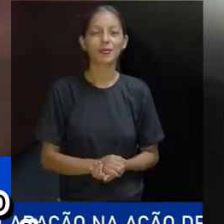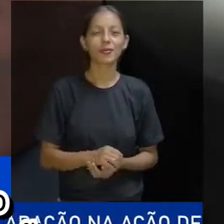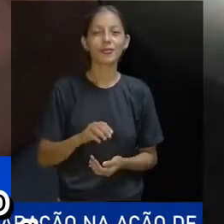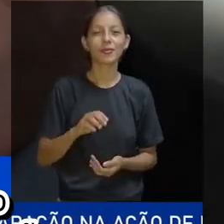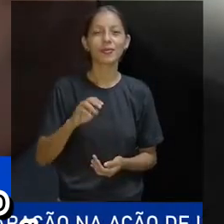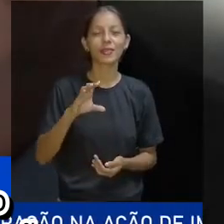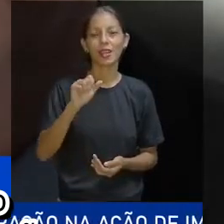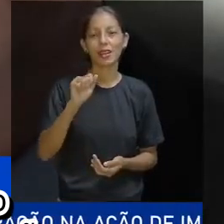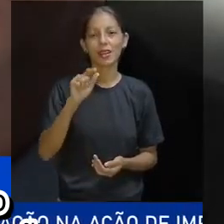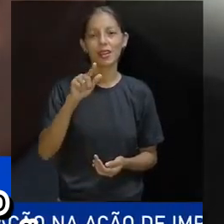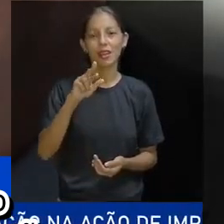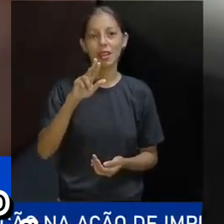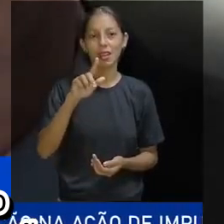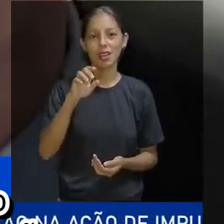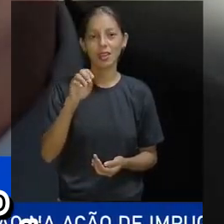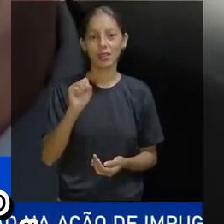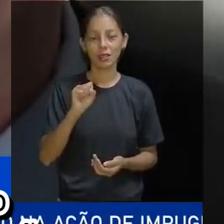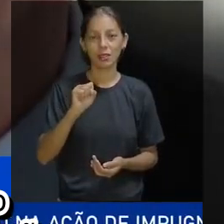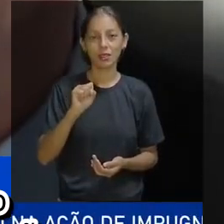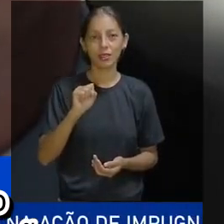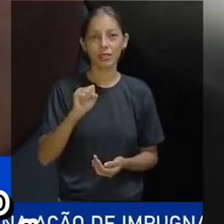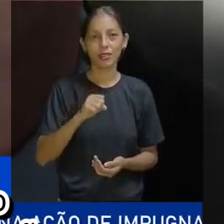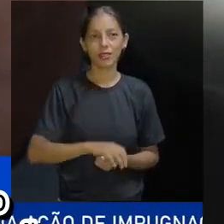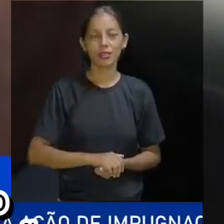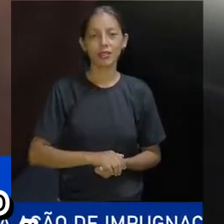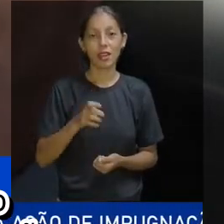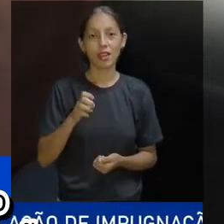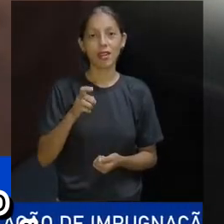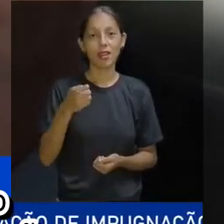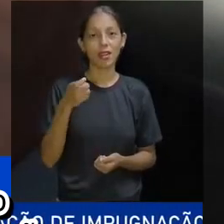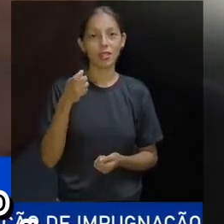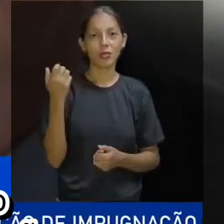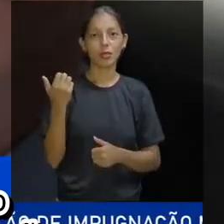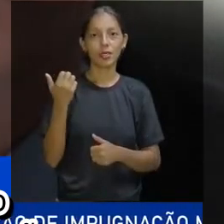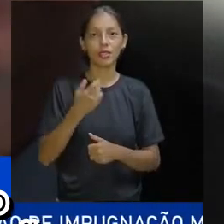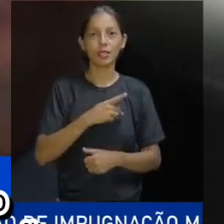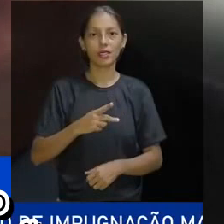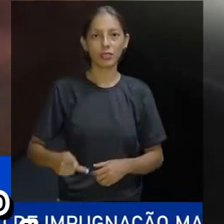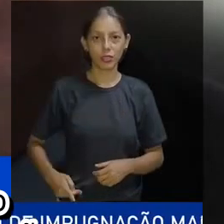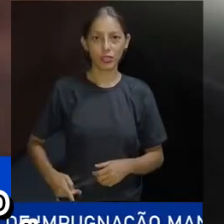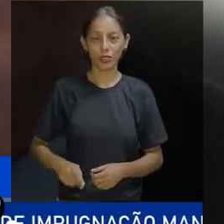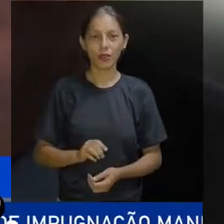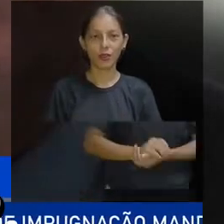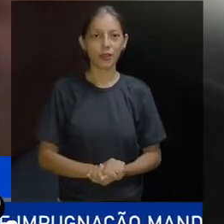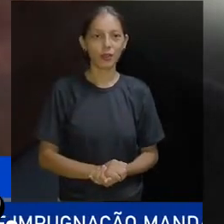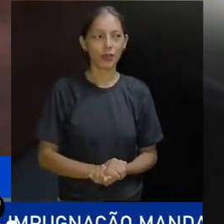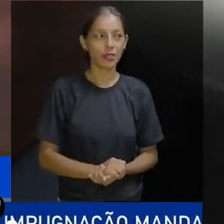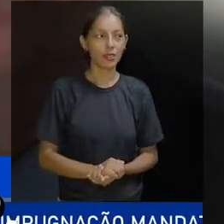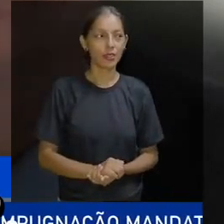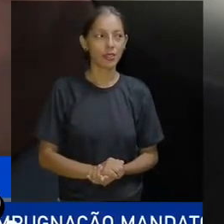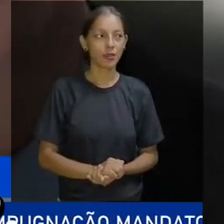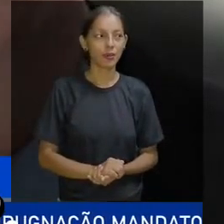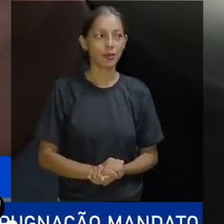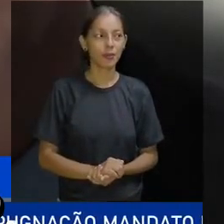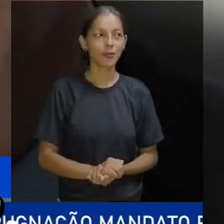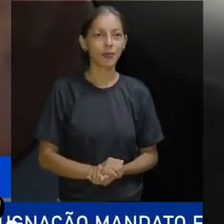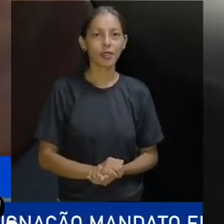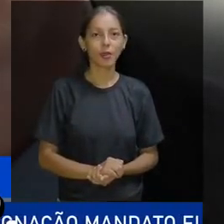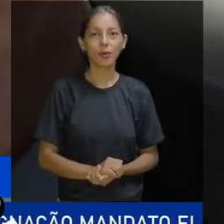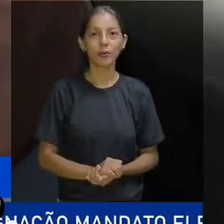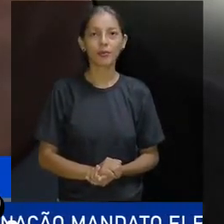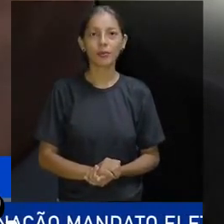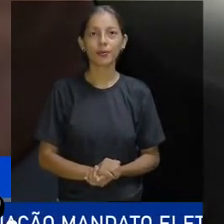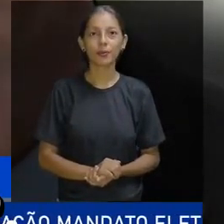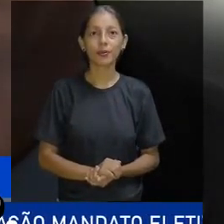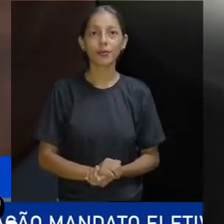da direção regional do Partido Republicano da Ordem Social, PROS, da agremiação incorporada PROS, nacional e